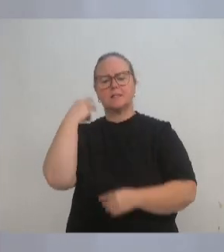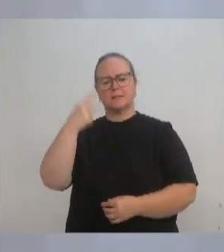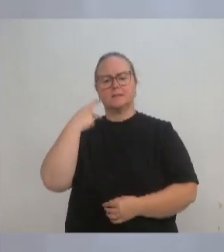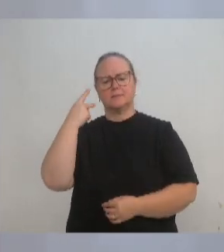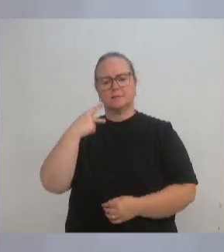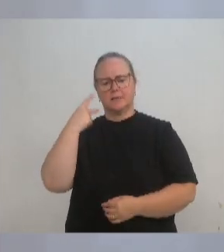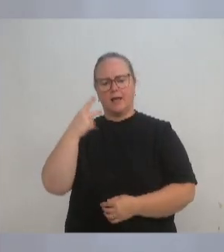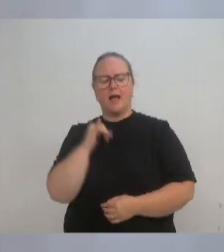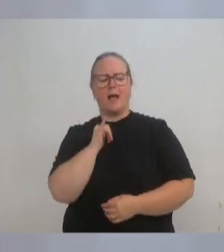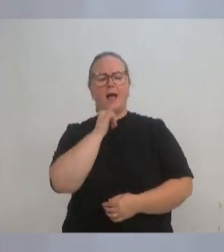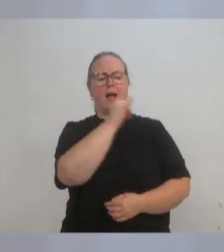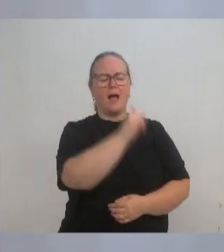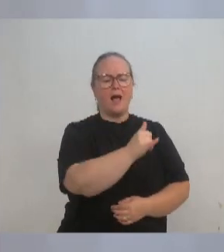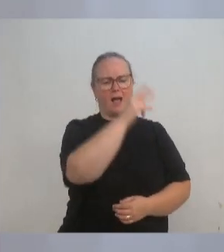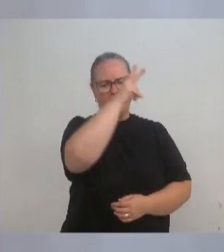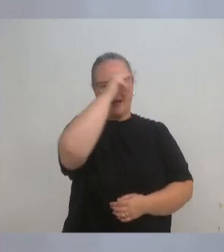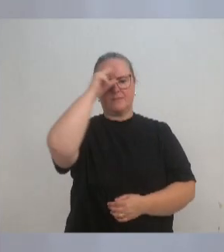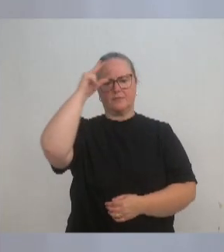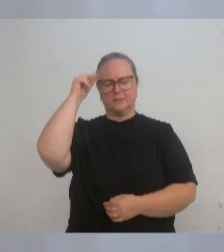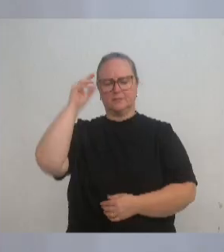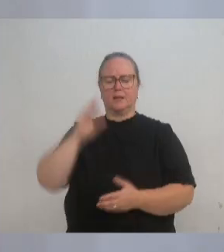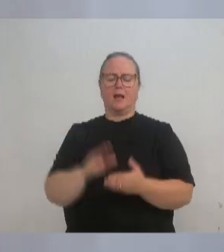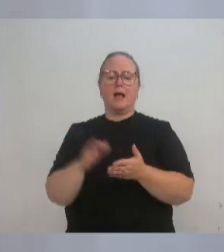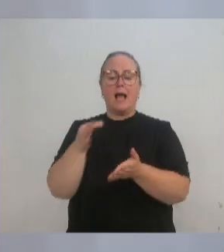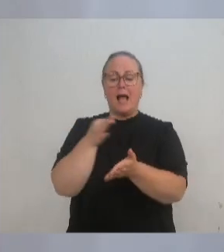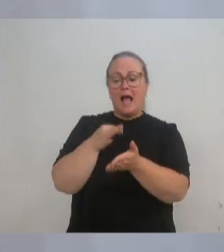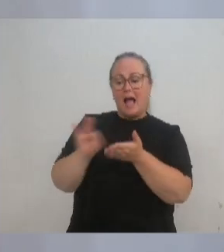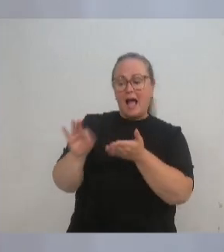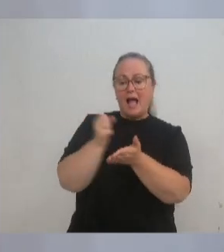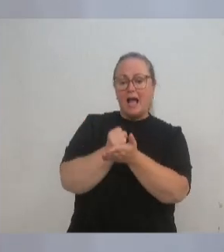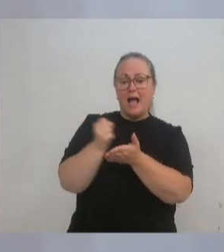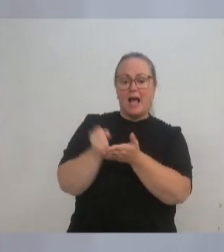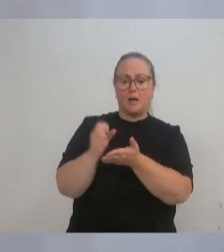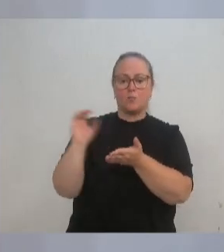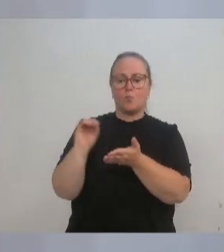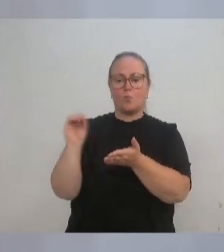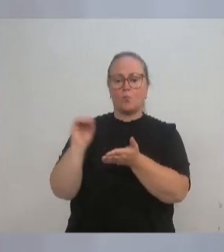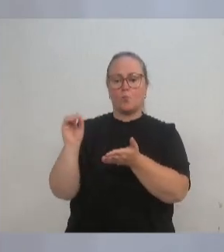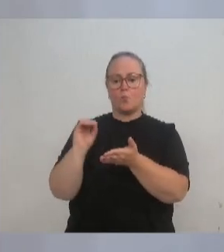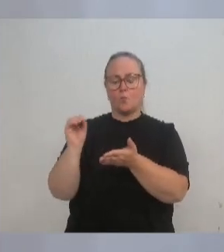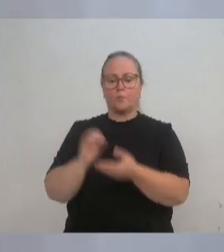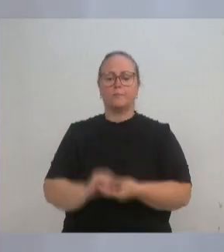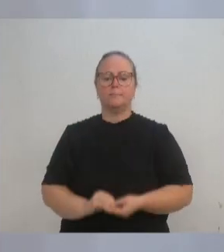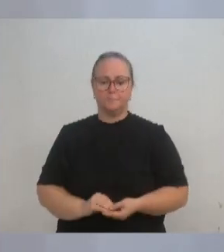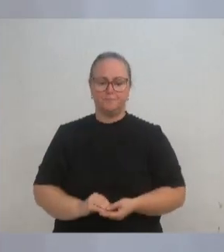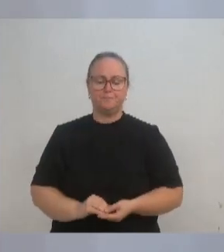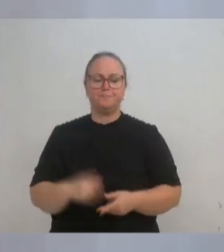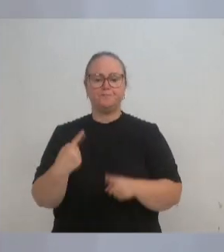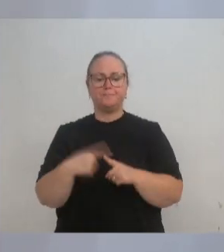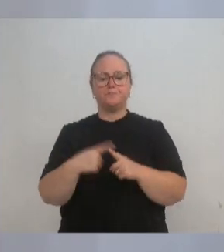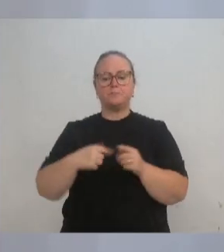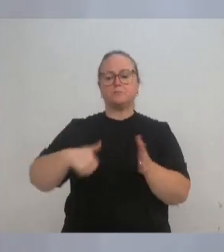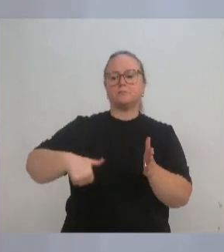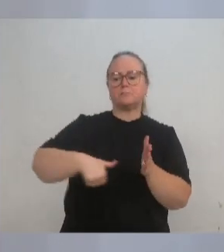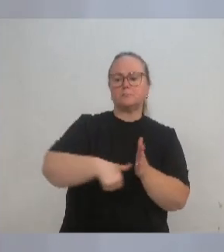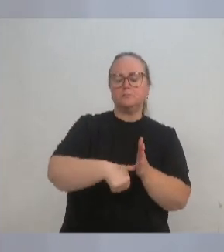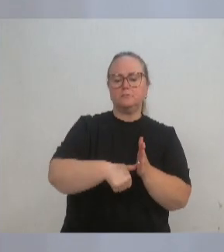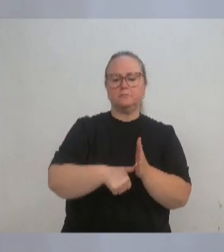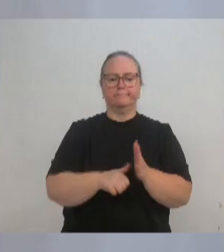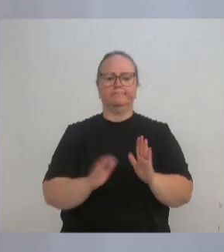comunicar alguém da prefeitura, não assinar qualquer contrato onde fala-se que está credenciado ou coisa